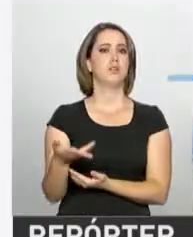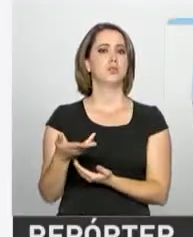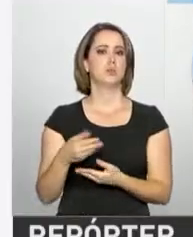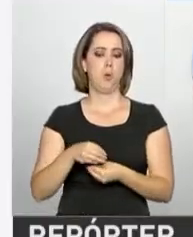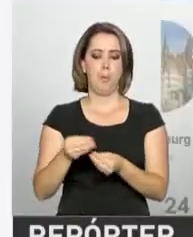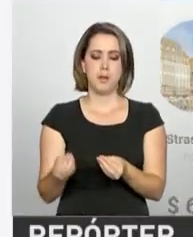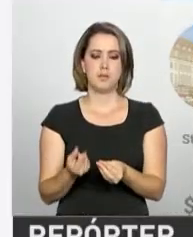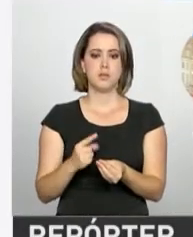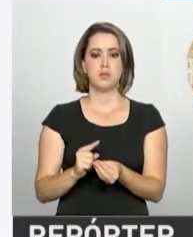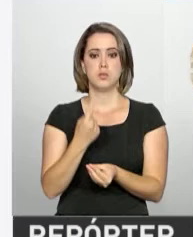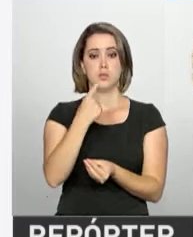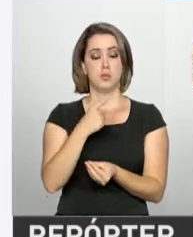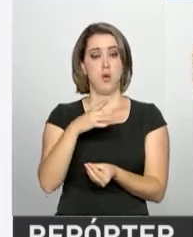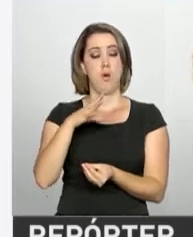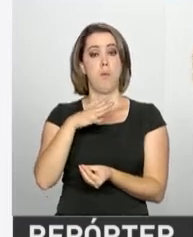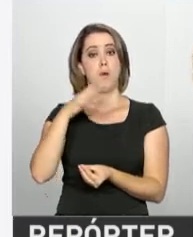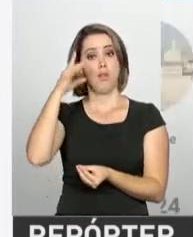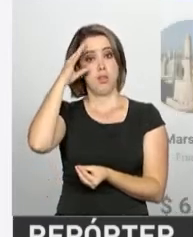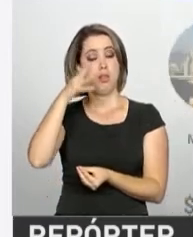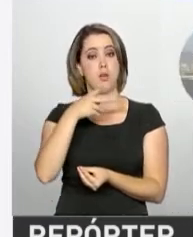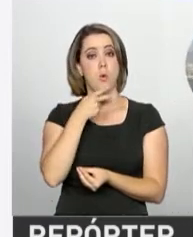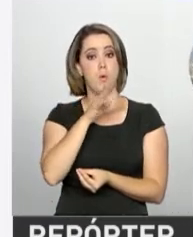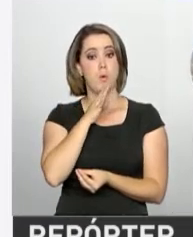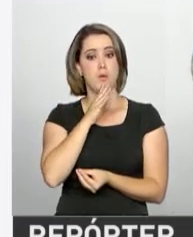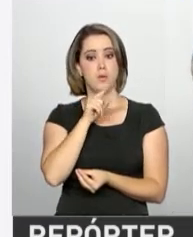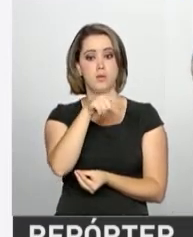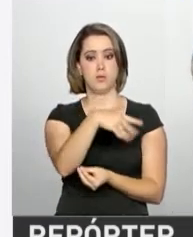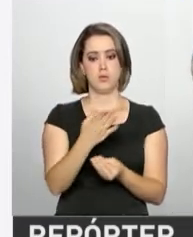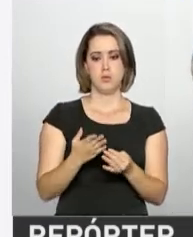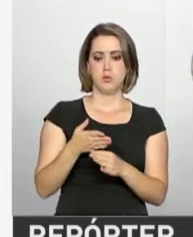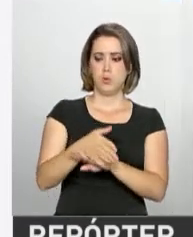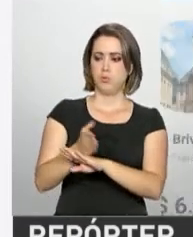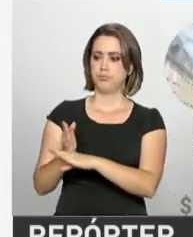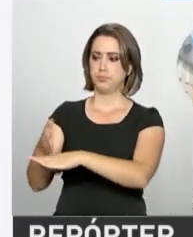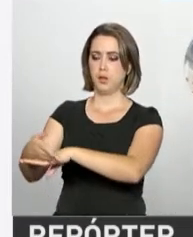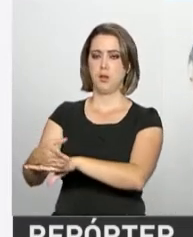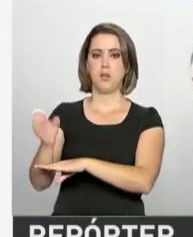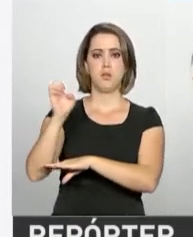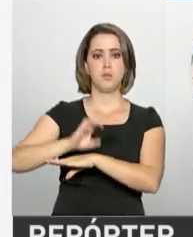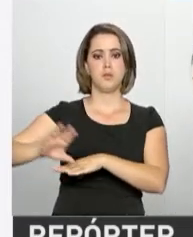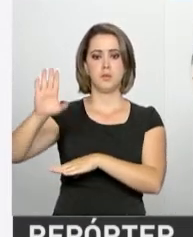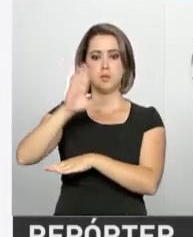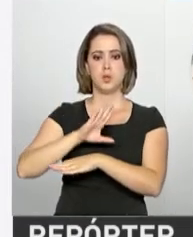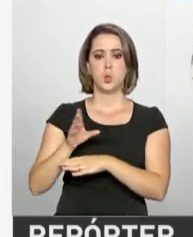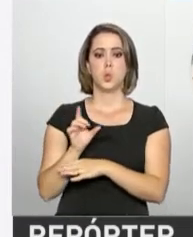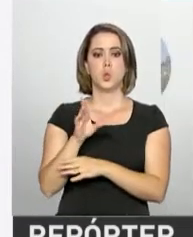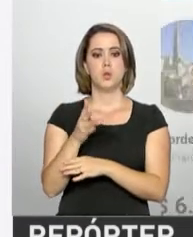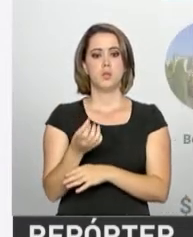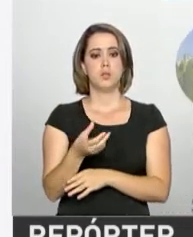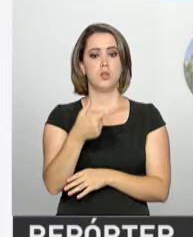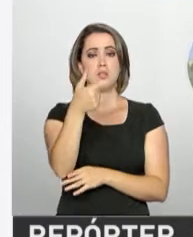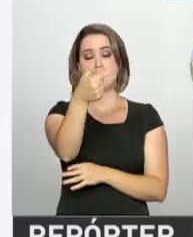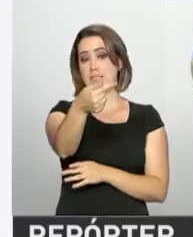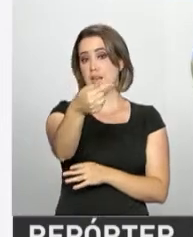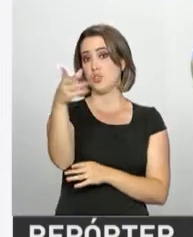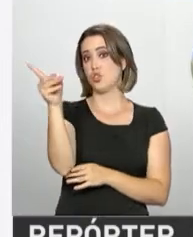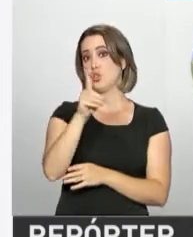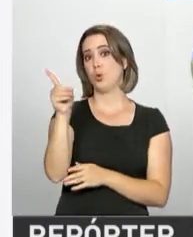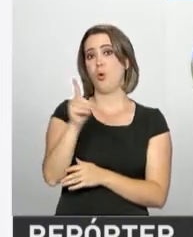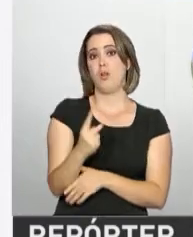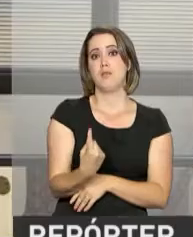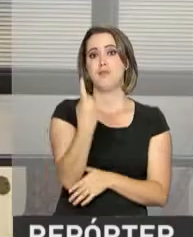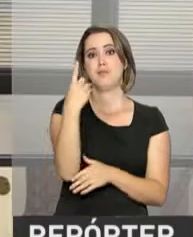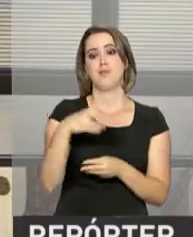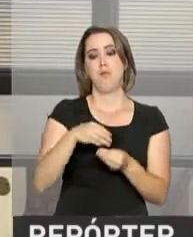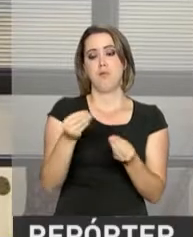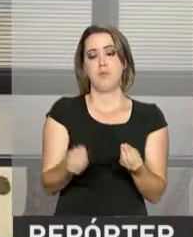baixos. Uma das mais famosas delas, que faz trechos entre países europeus, chega a cobrar 7 dólares por